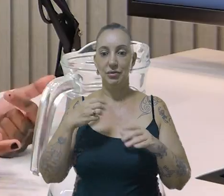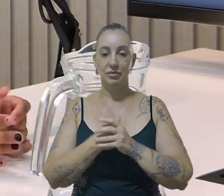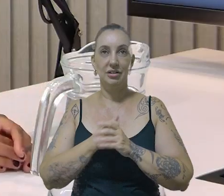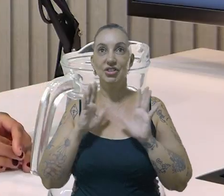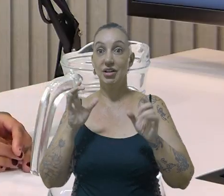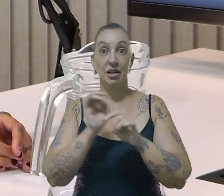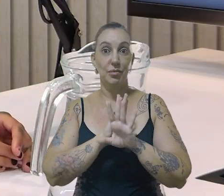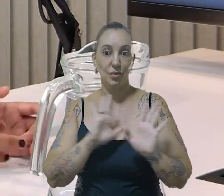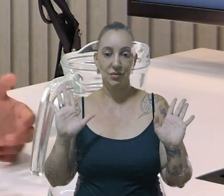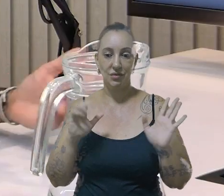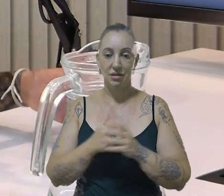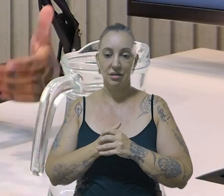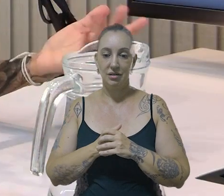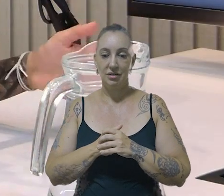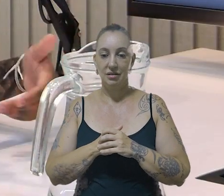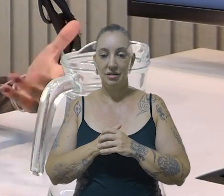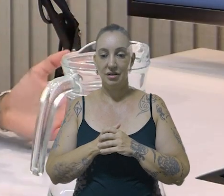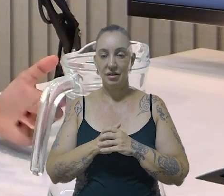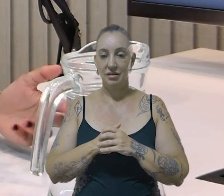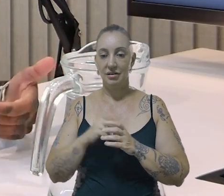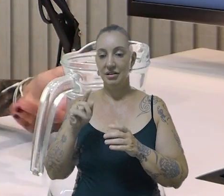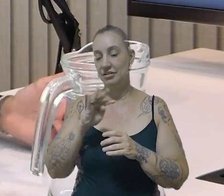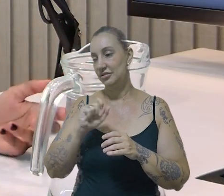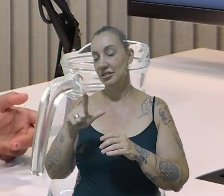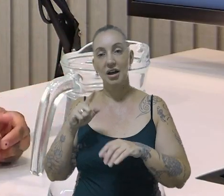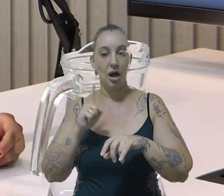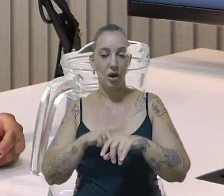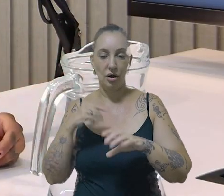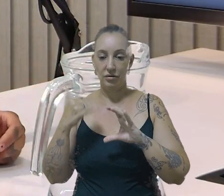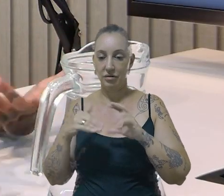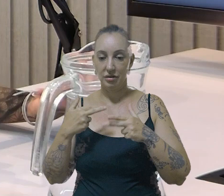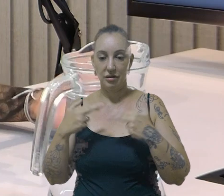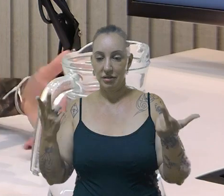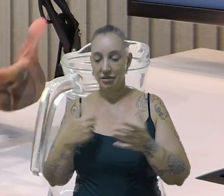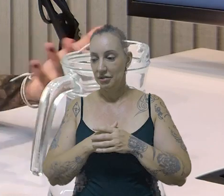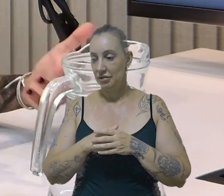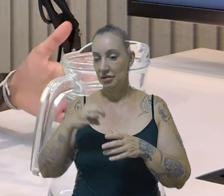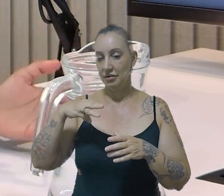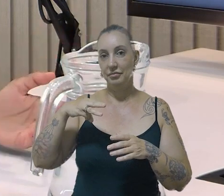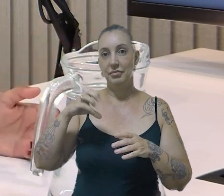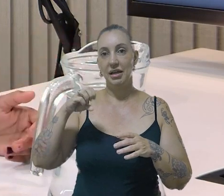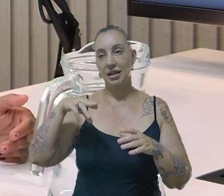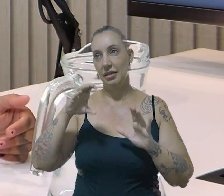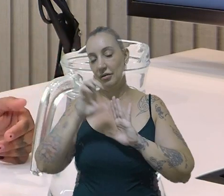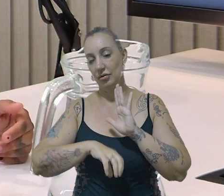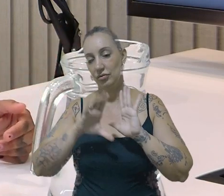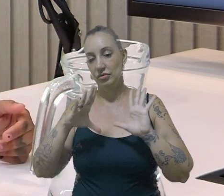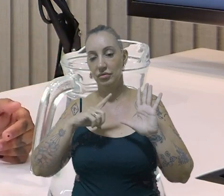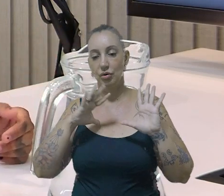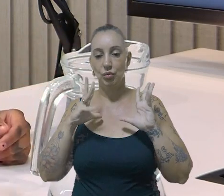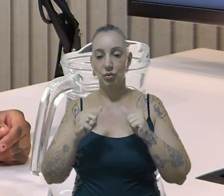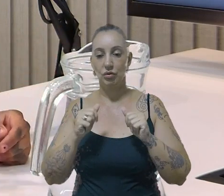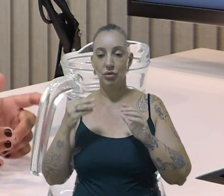lá aham porque essa coisa de edital quando chega a época de mandar edital mini currículo não sei o que não sei o que lá eu já tenho tudo assim eu